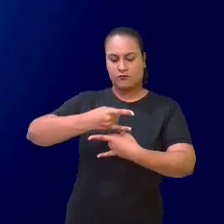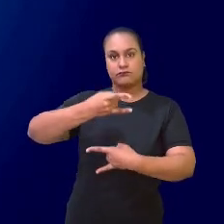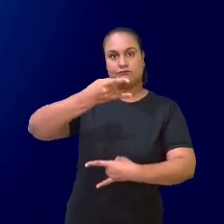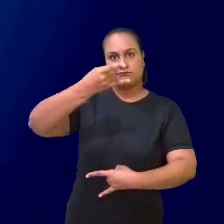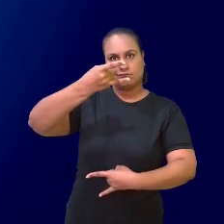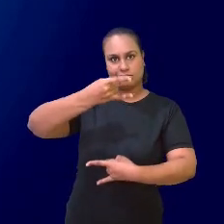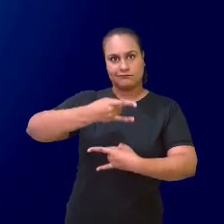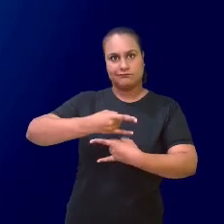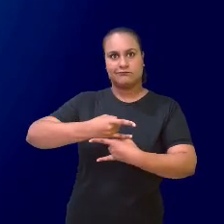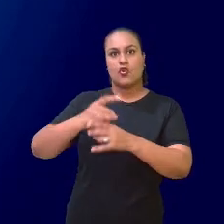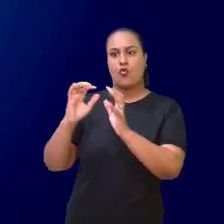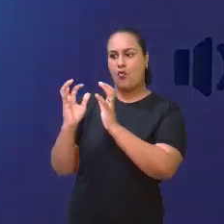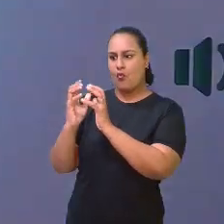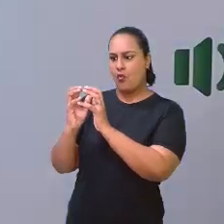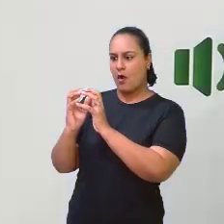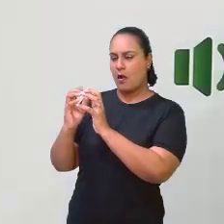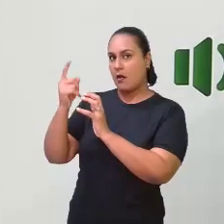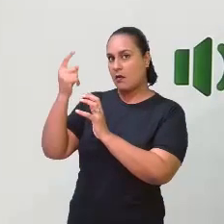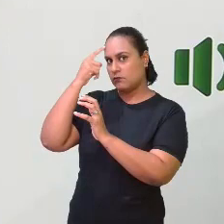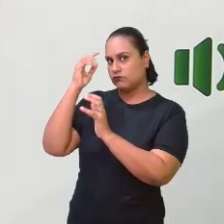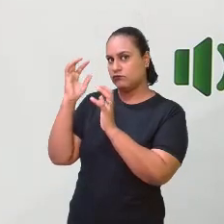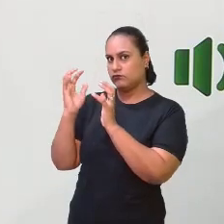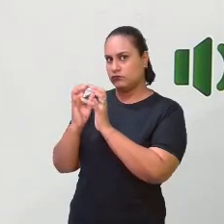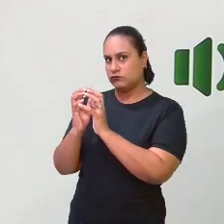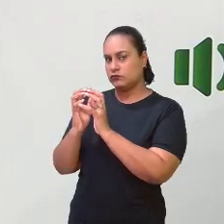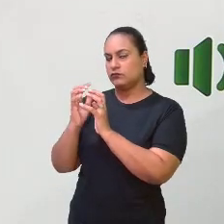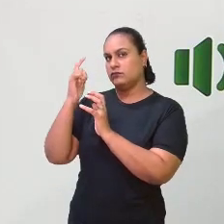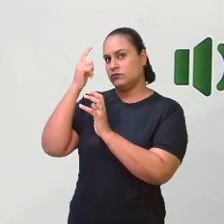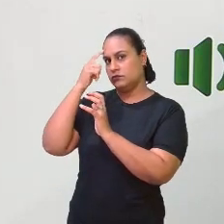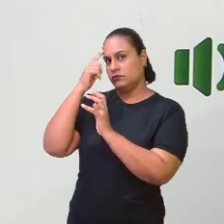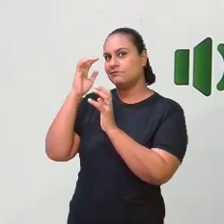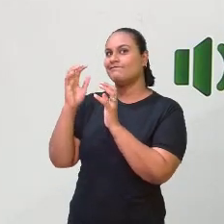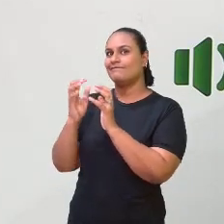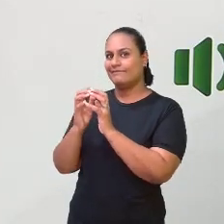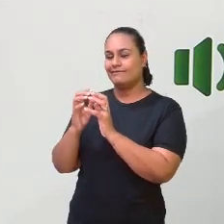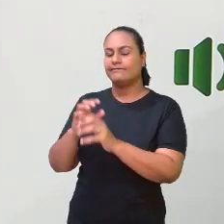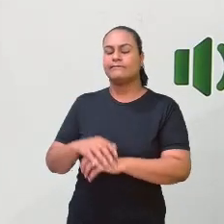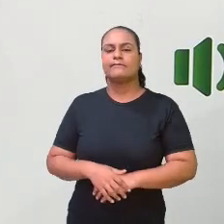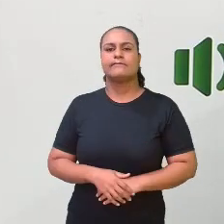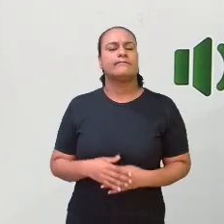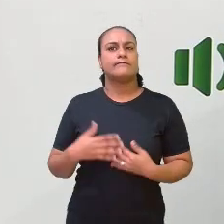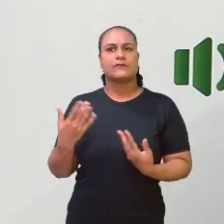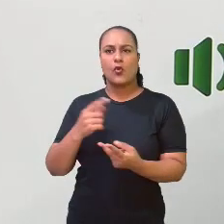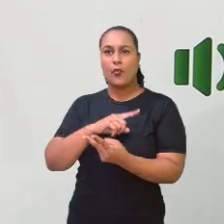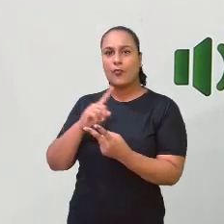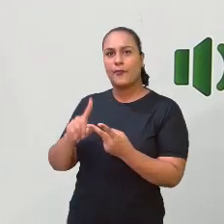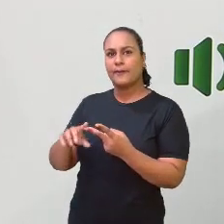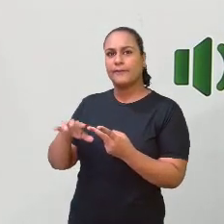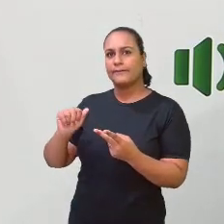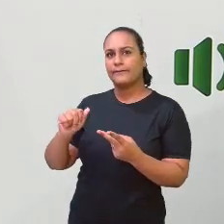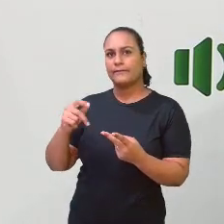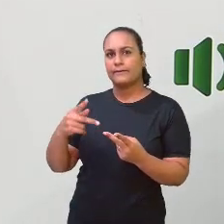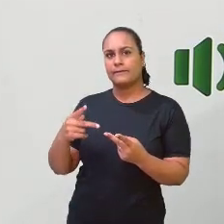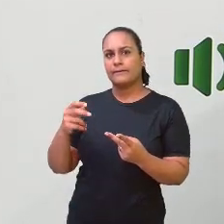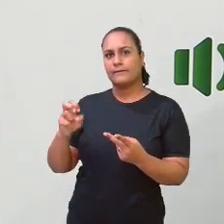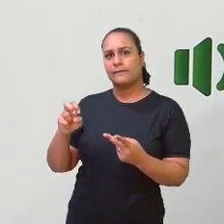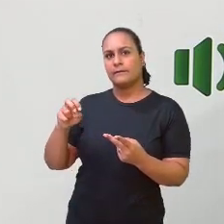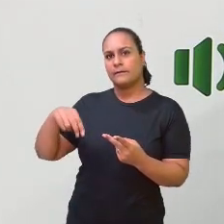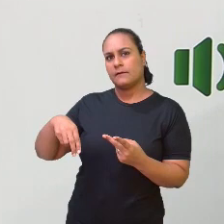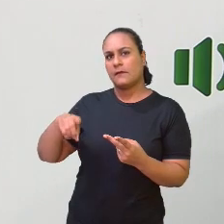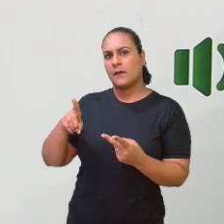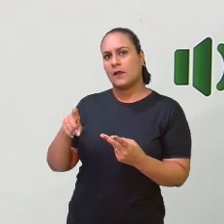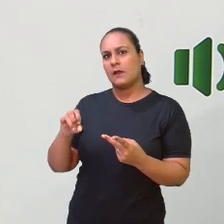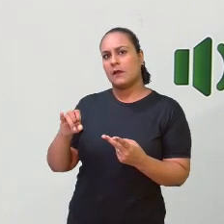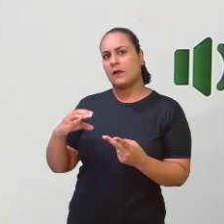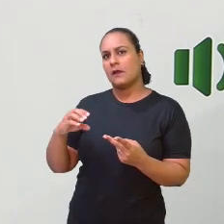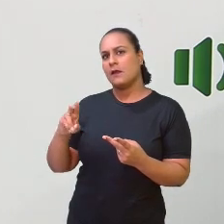externo. Isso é um exemplo claro de esqueleto axial. E aqui, o meu exemplo de